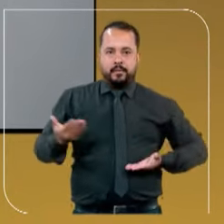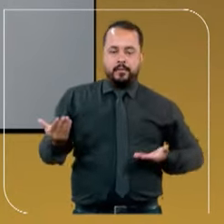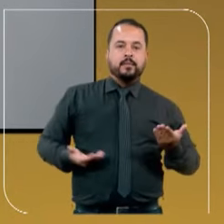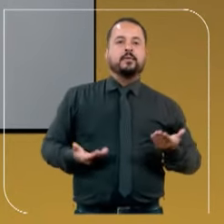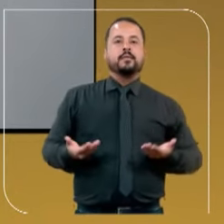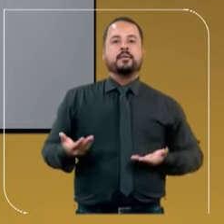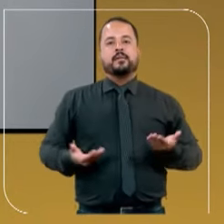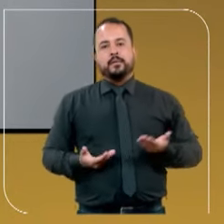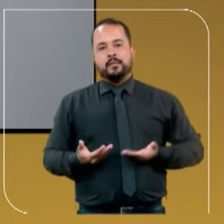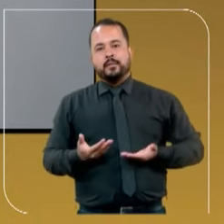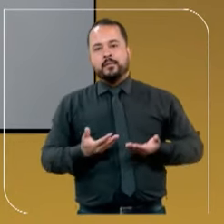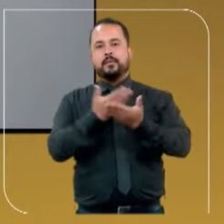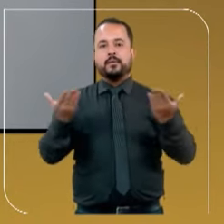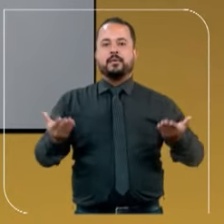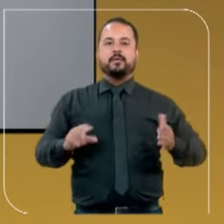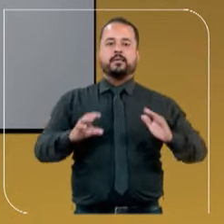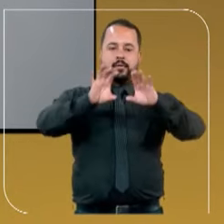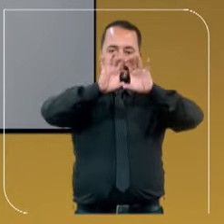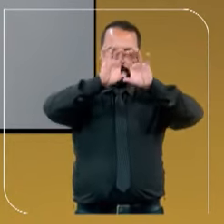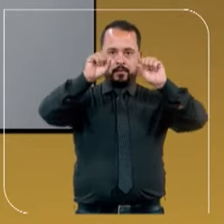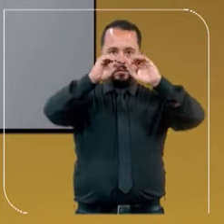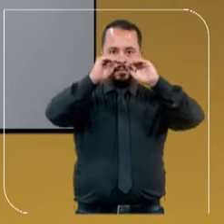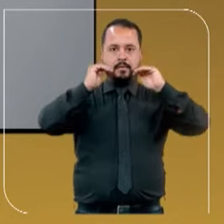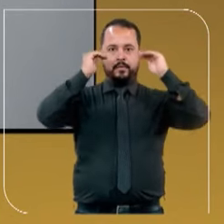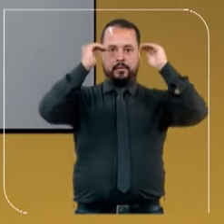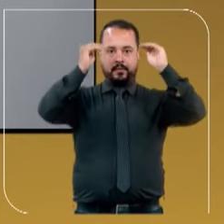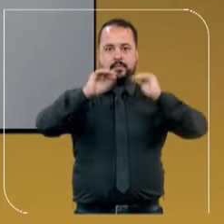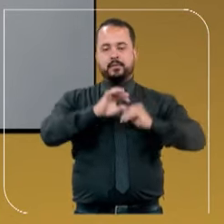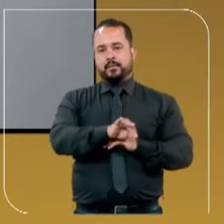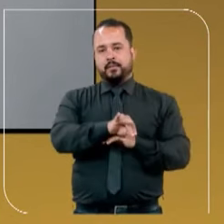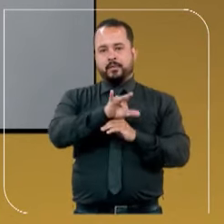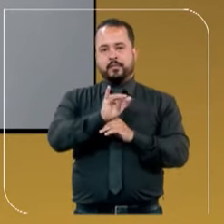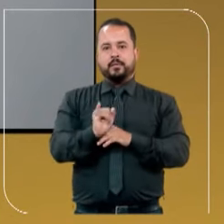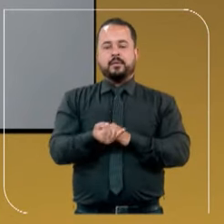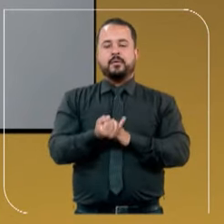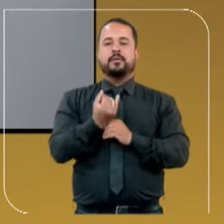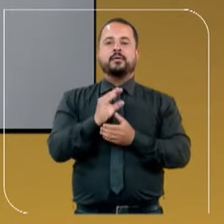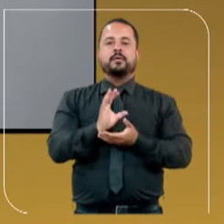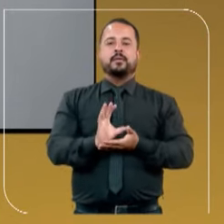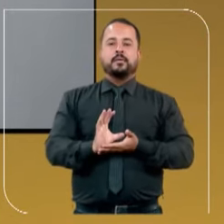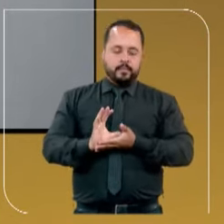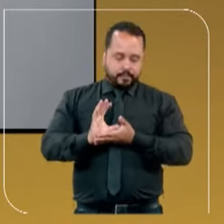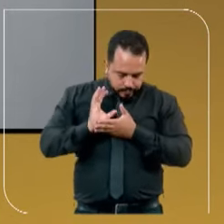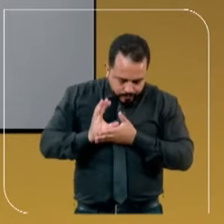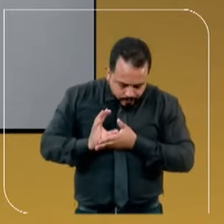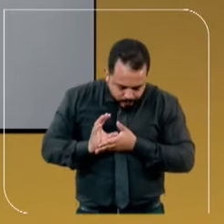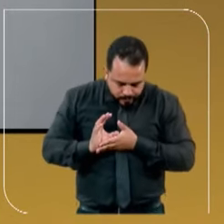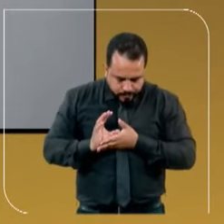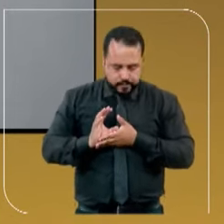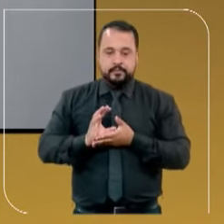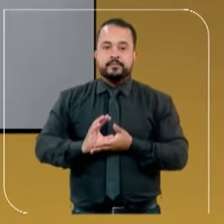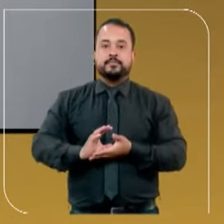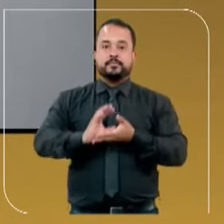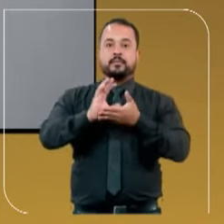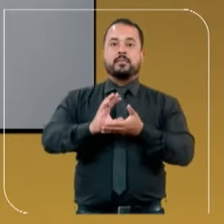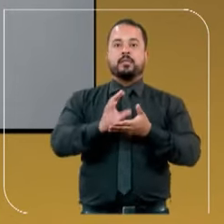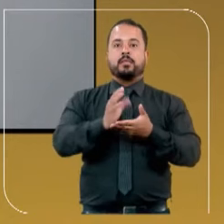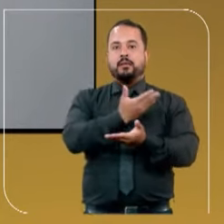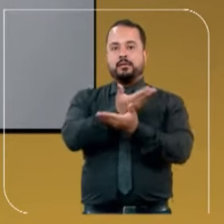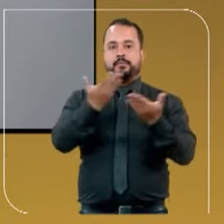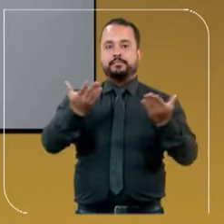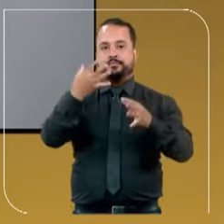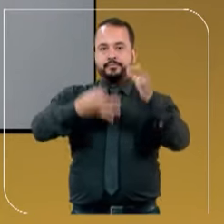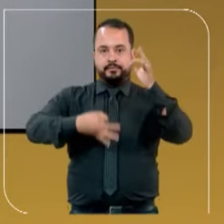Tribunal de Justiça, do Conselho da Justiça Federal e da Infam. Senhoras e senhores, como disse ao ministro-presidente, o ministro Herman